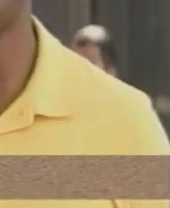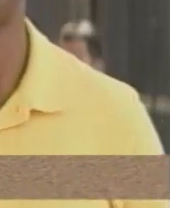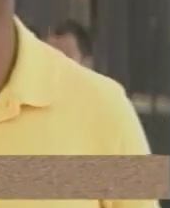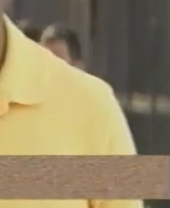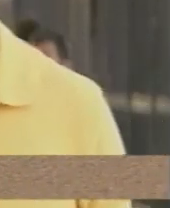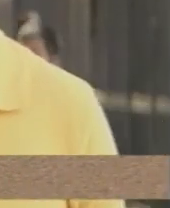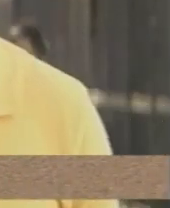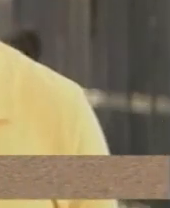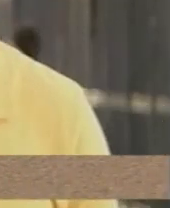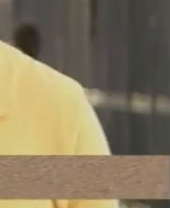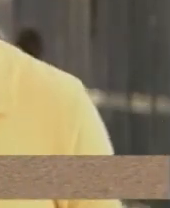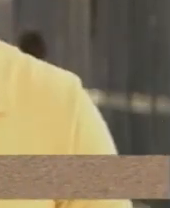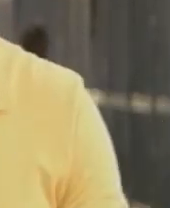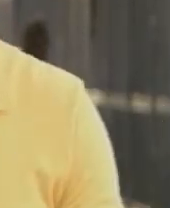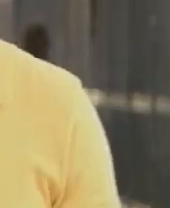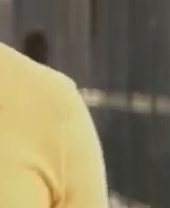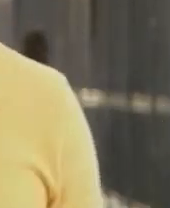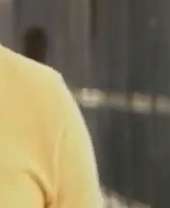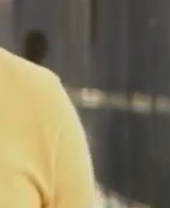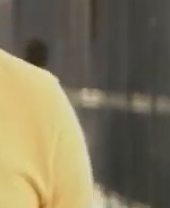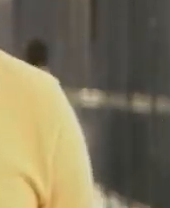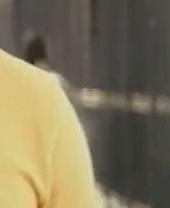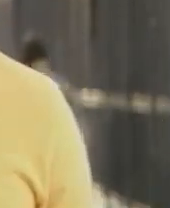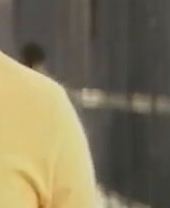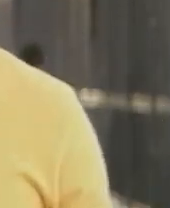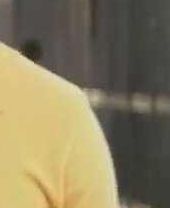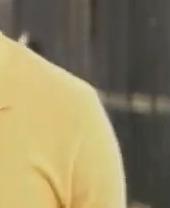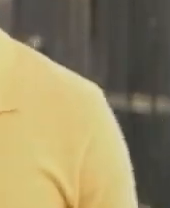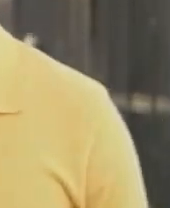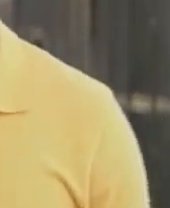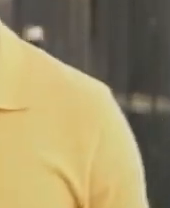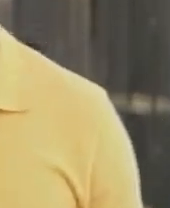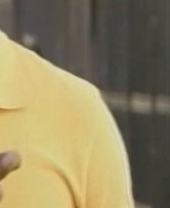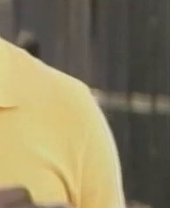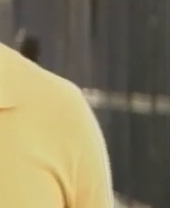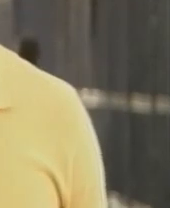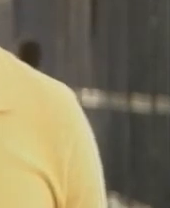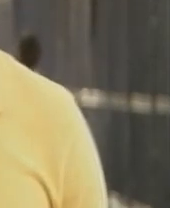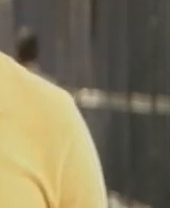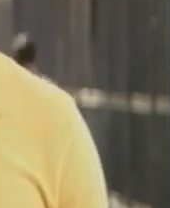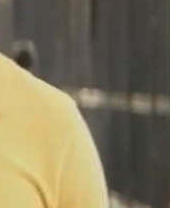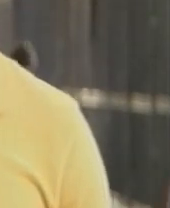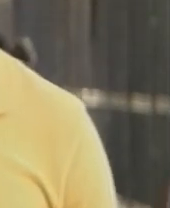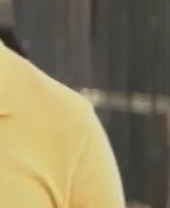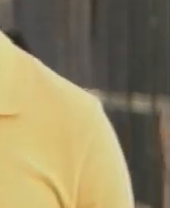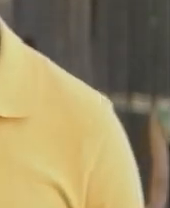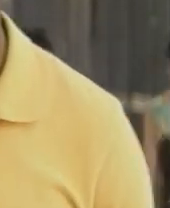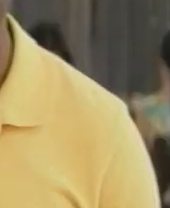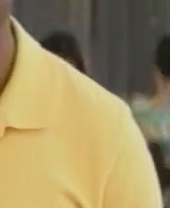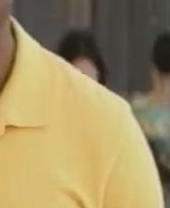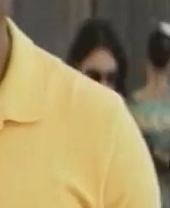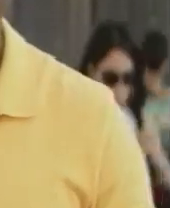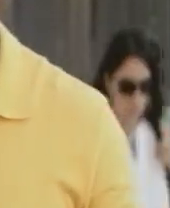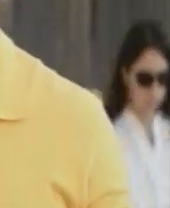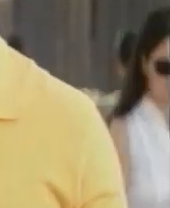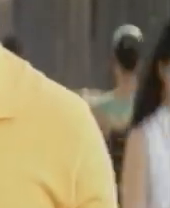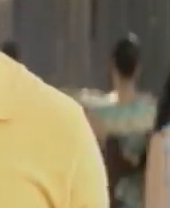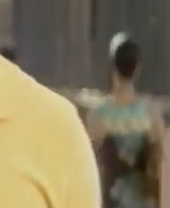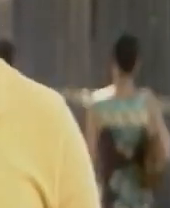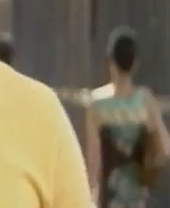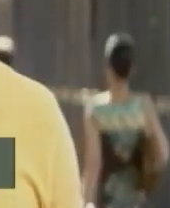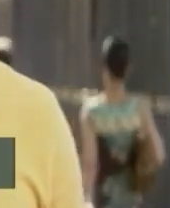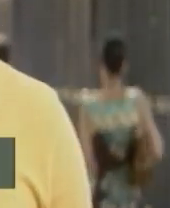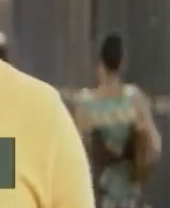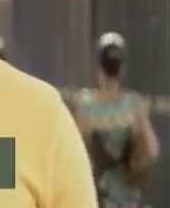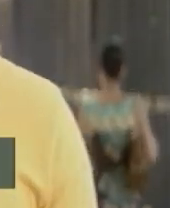Construir a cidade sustentável é transformar espaços. Por isso, nesta 25ª edição do Prêmio Jovem Cientista,